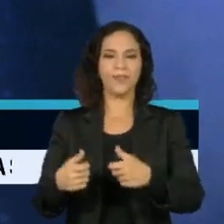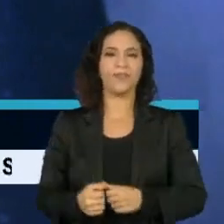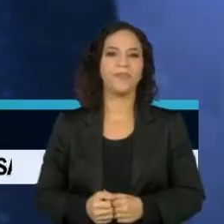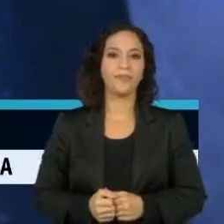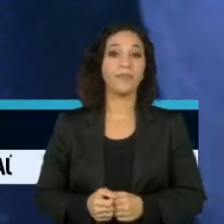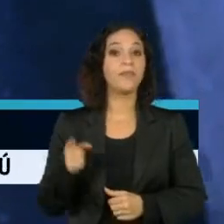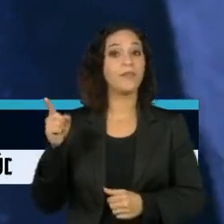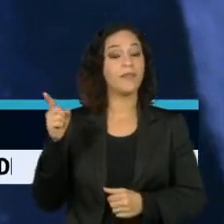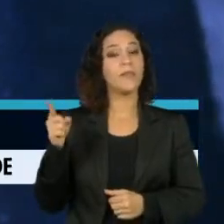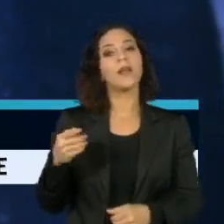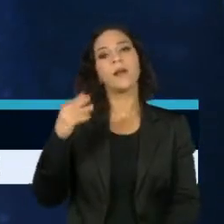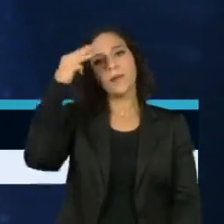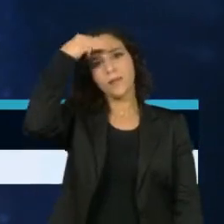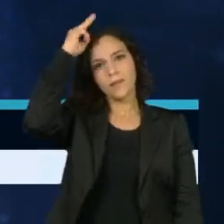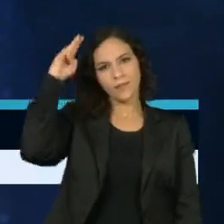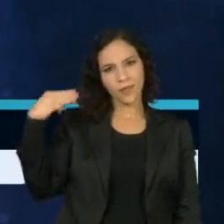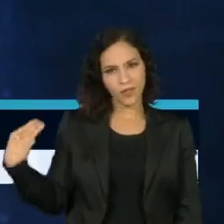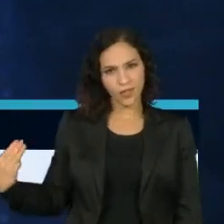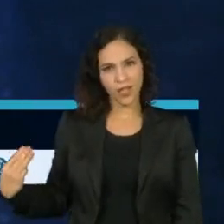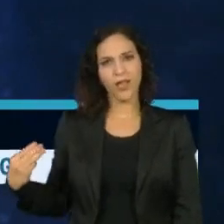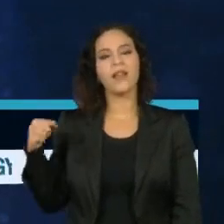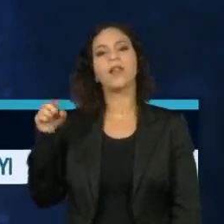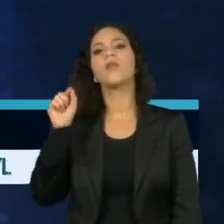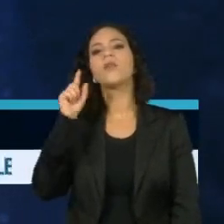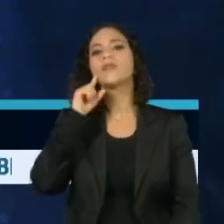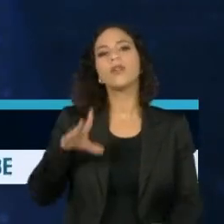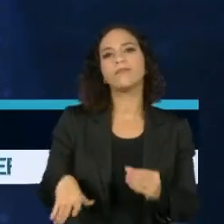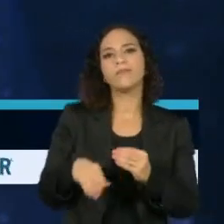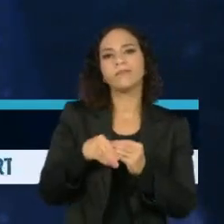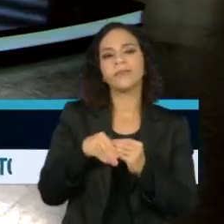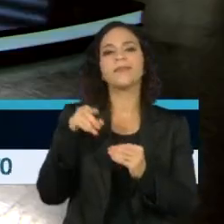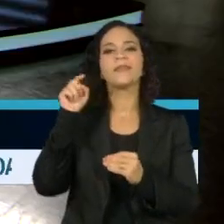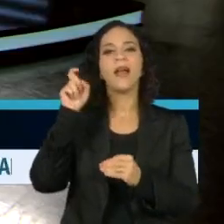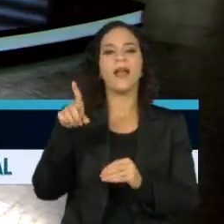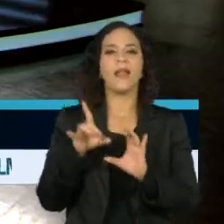Michele Bolsonaro apenas acrescentou a palavra liberdade. É, Patrícia.